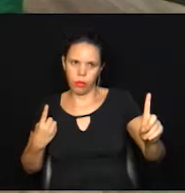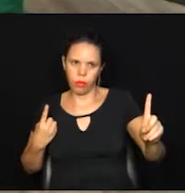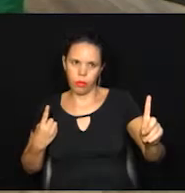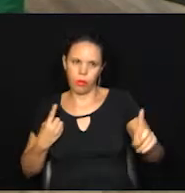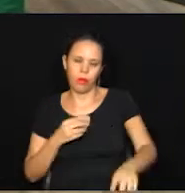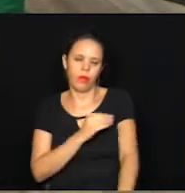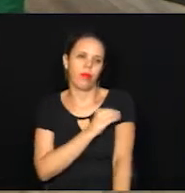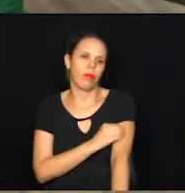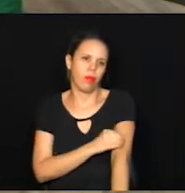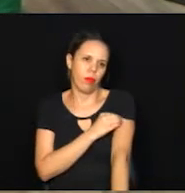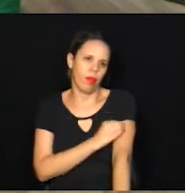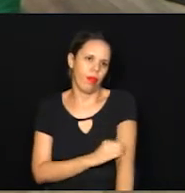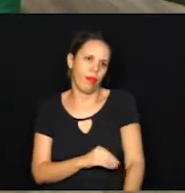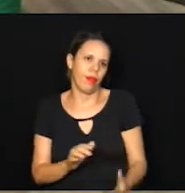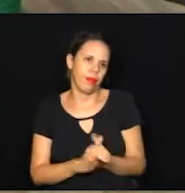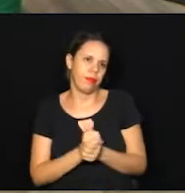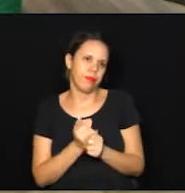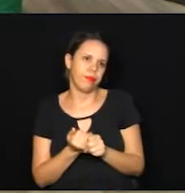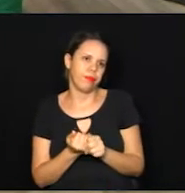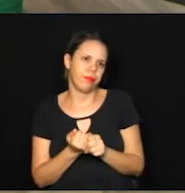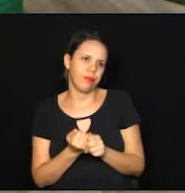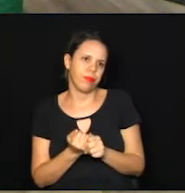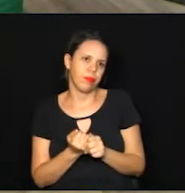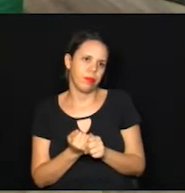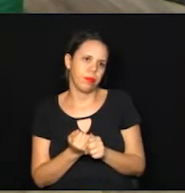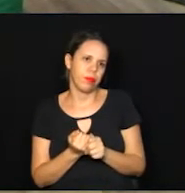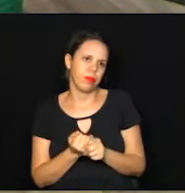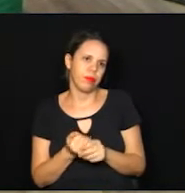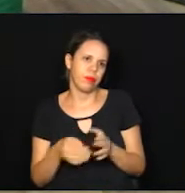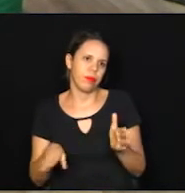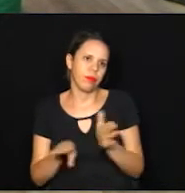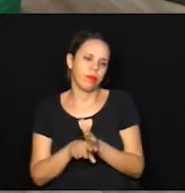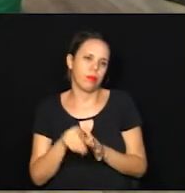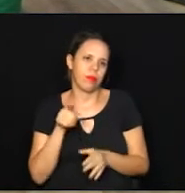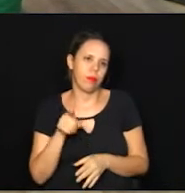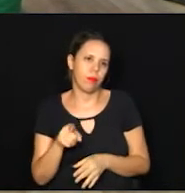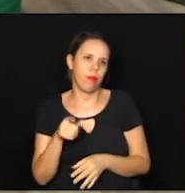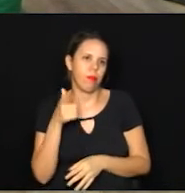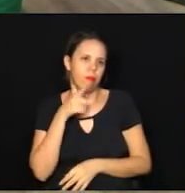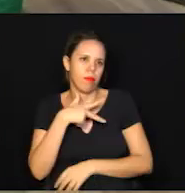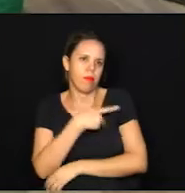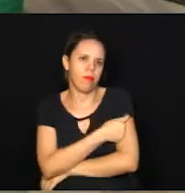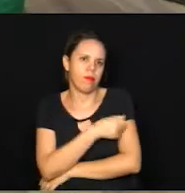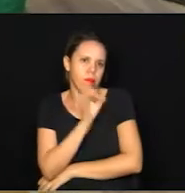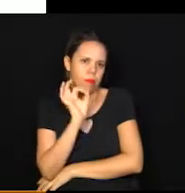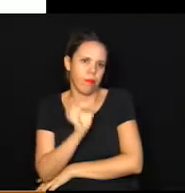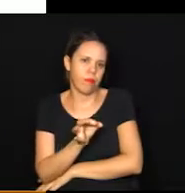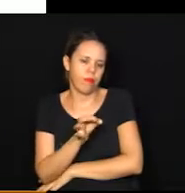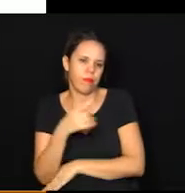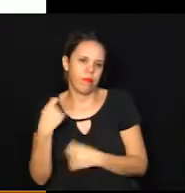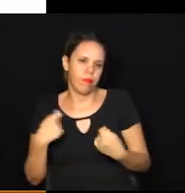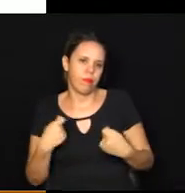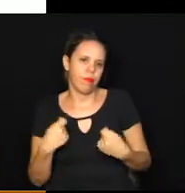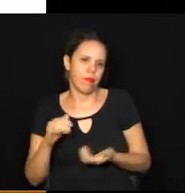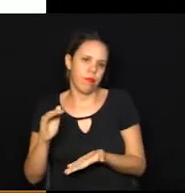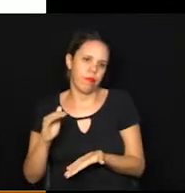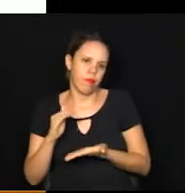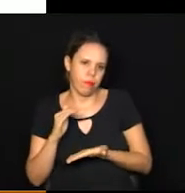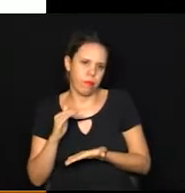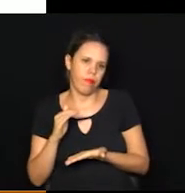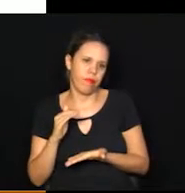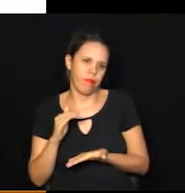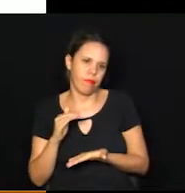utilizando o álcool em gel, lavando sempre as mãos, e quando chegar a sua vez, se vacine, só que precisa ter dose, né, Mirna Abreu?